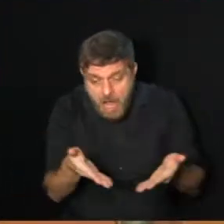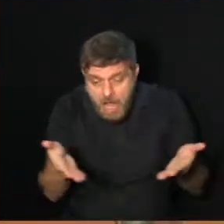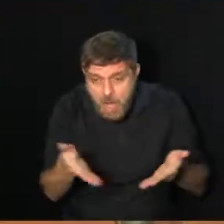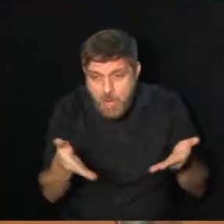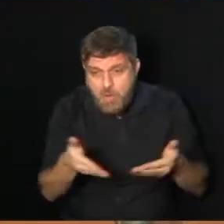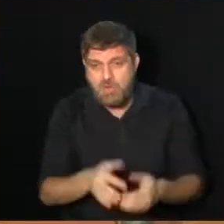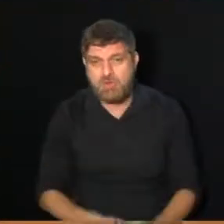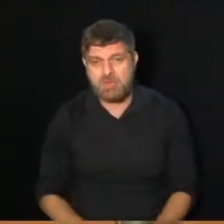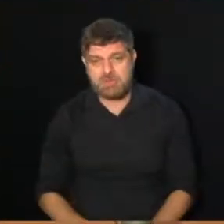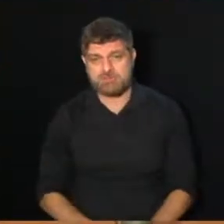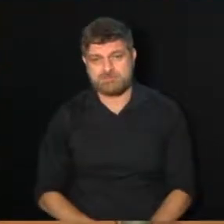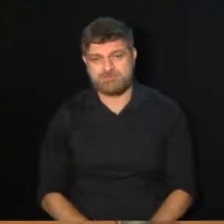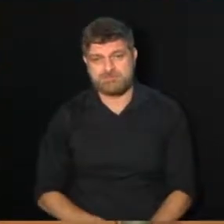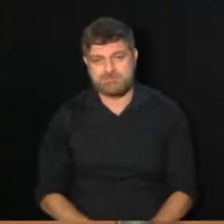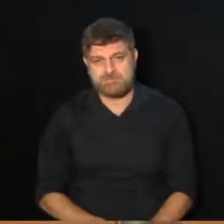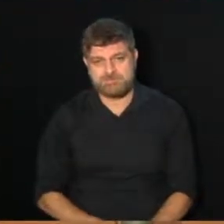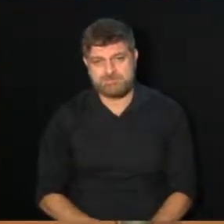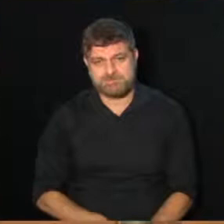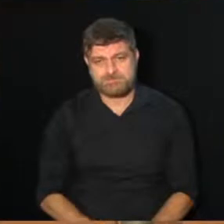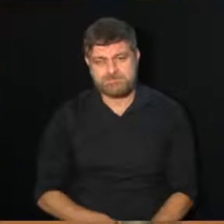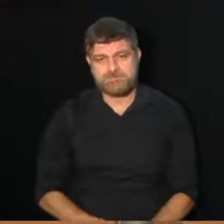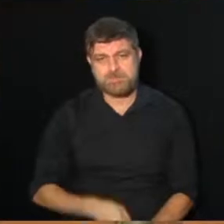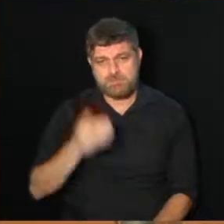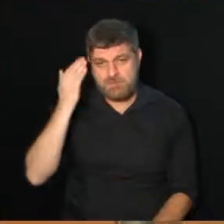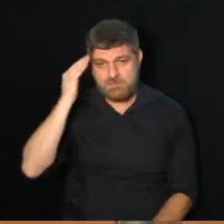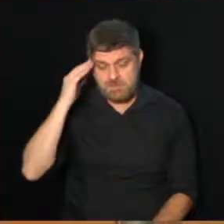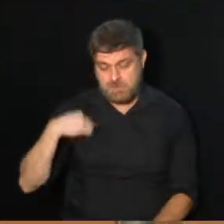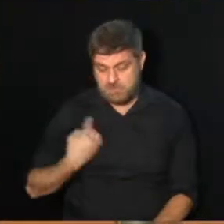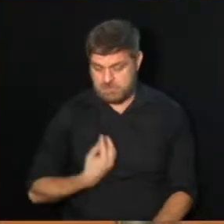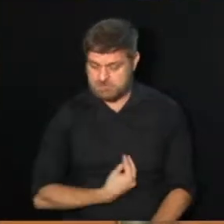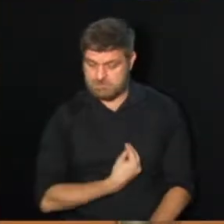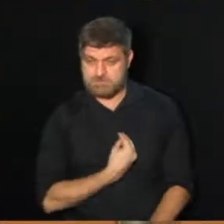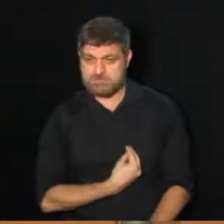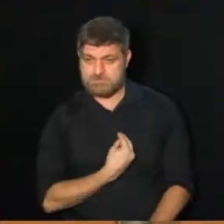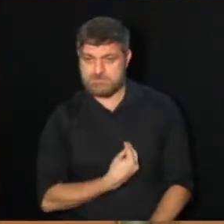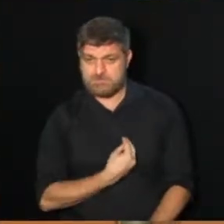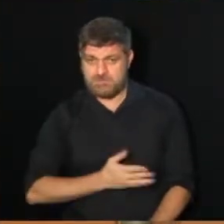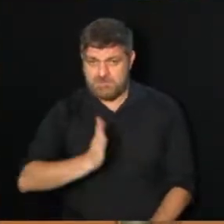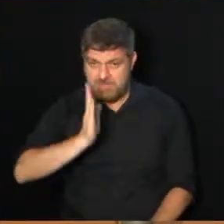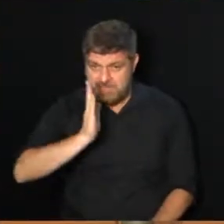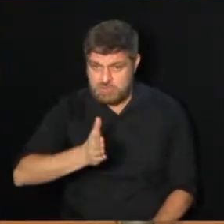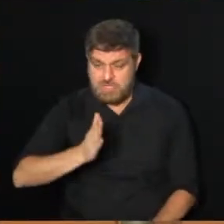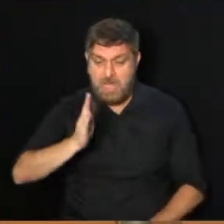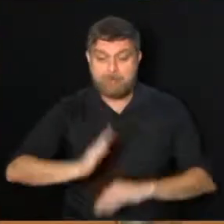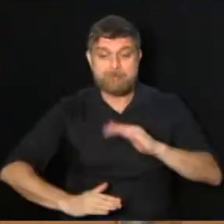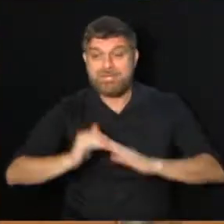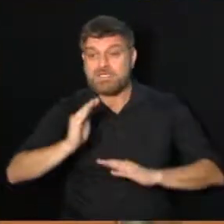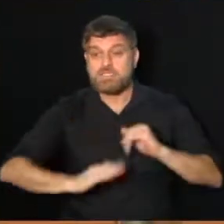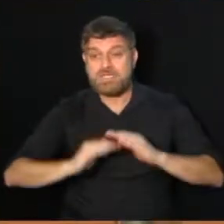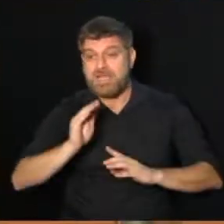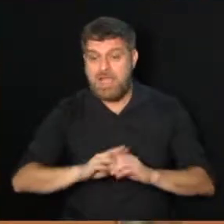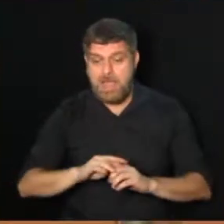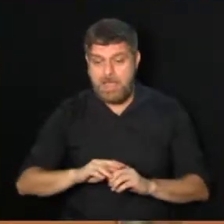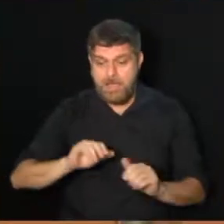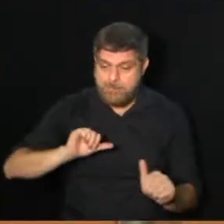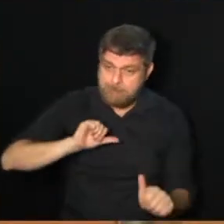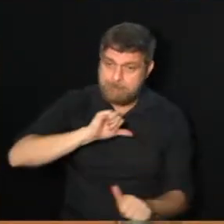a mudança que esperamos, e eu entendo que nós estamos aqui e nós já estamos sendo essa mudança e que